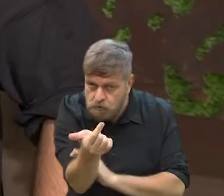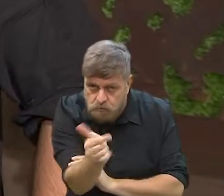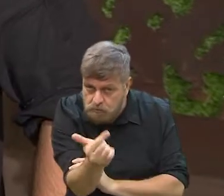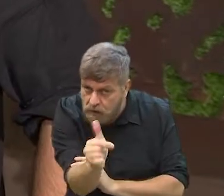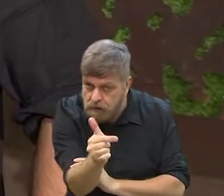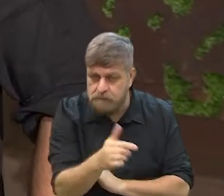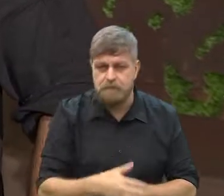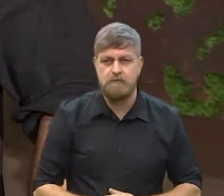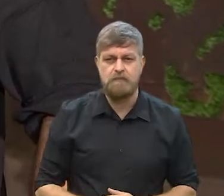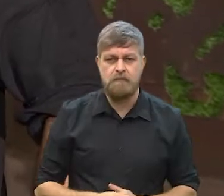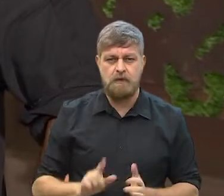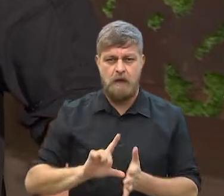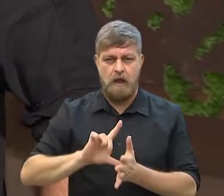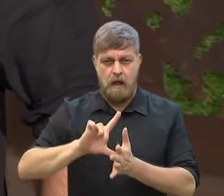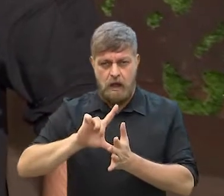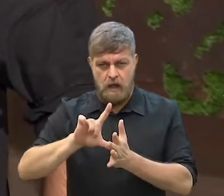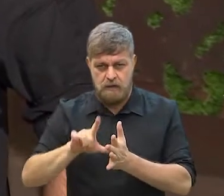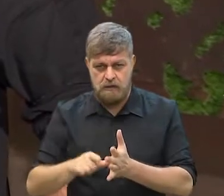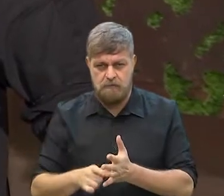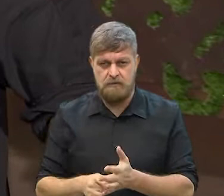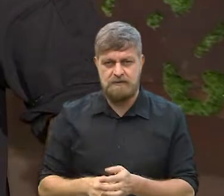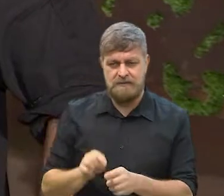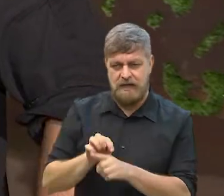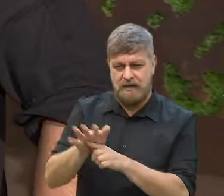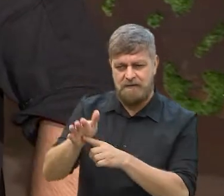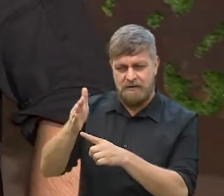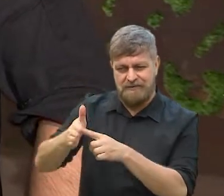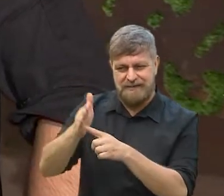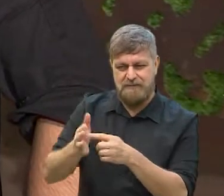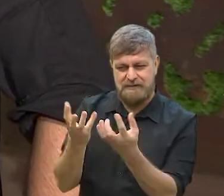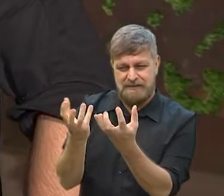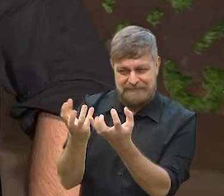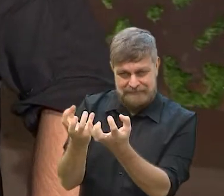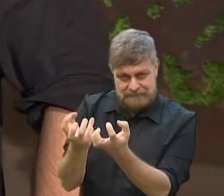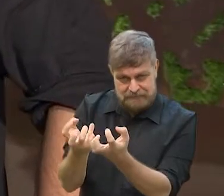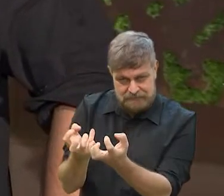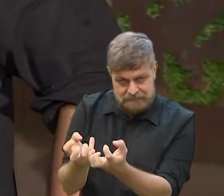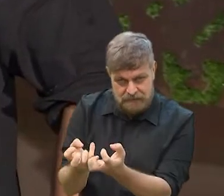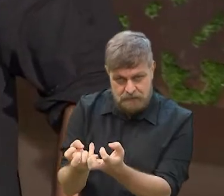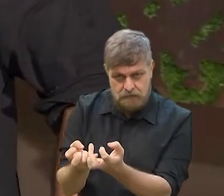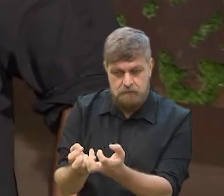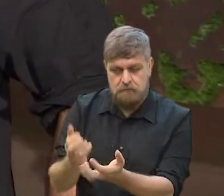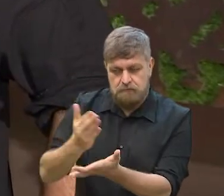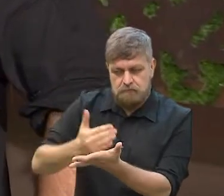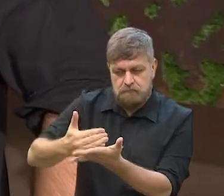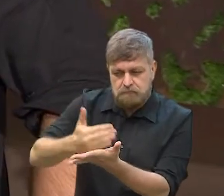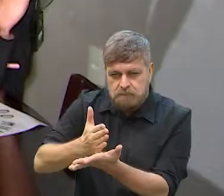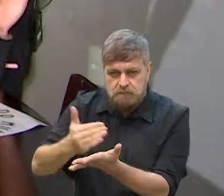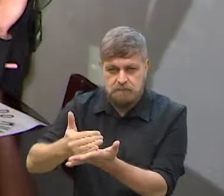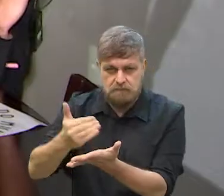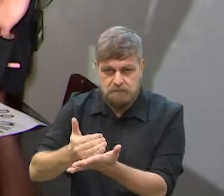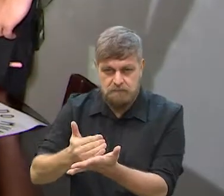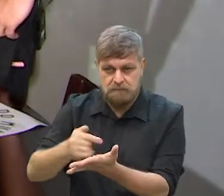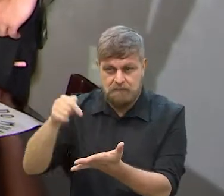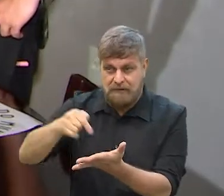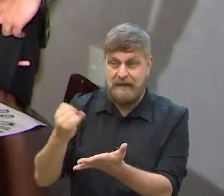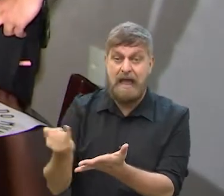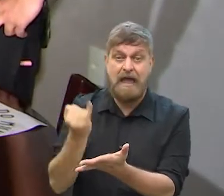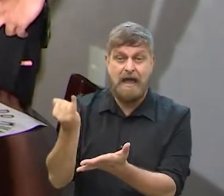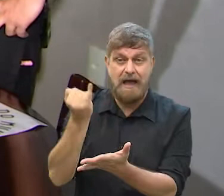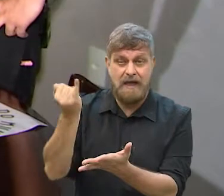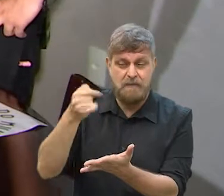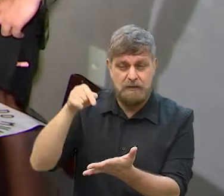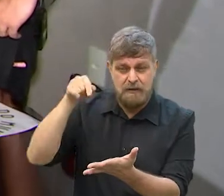Não. Depois de desidratado os temperos, a reidratação dele é muito importante para